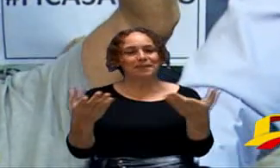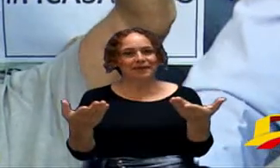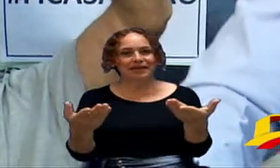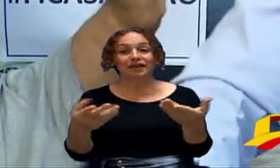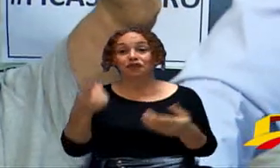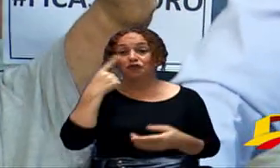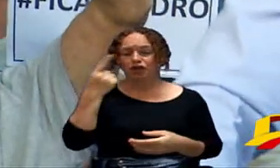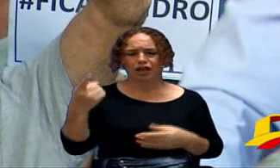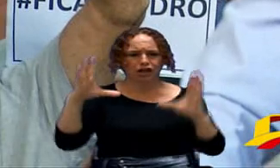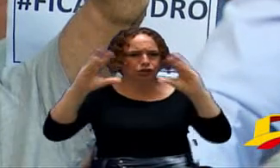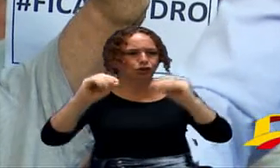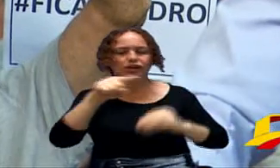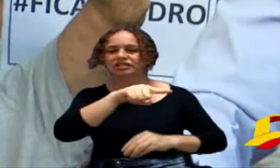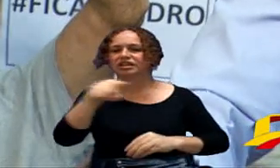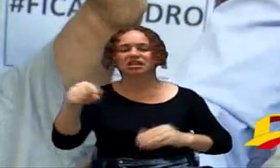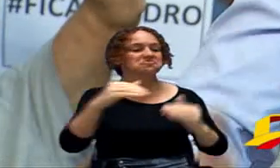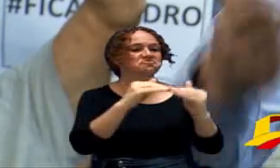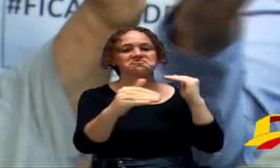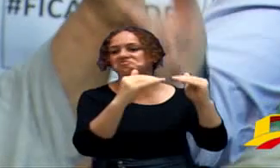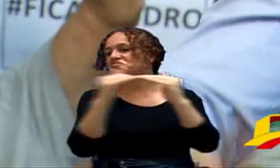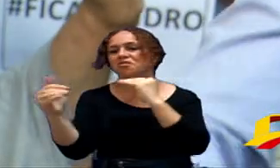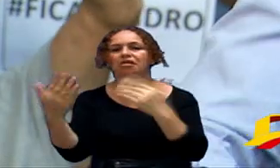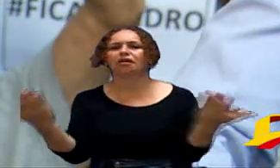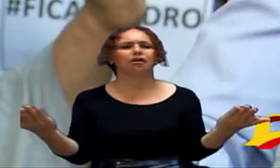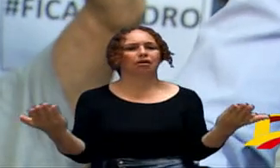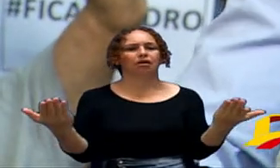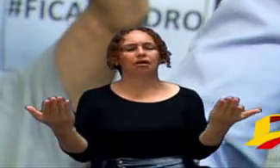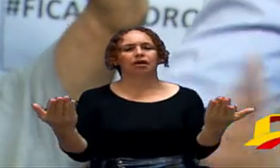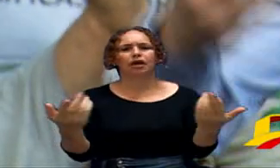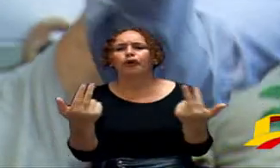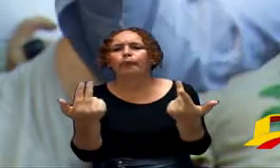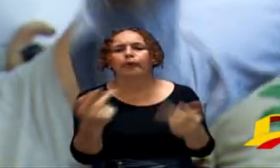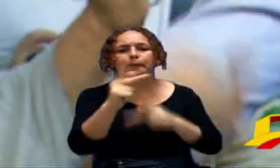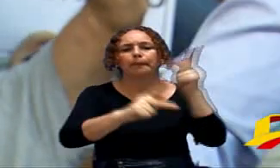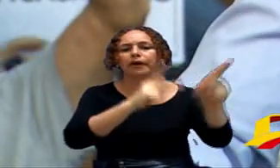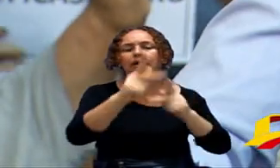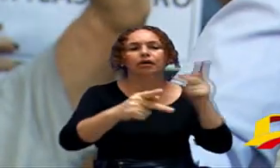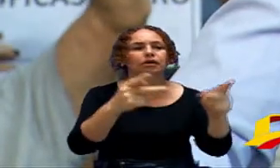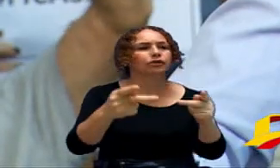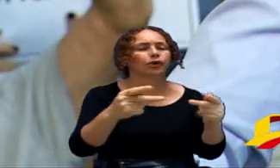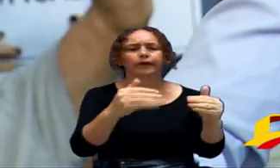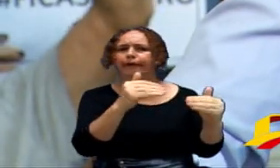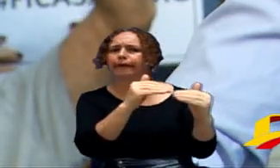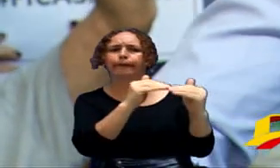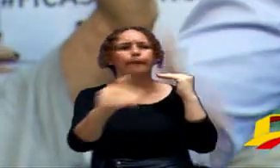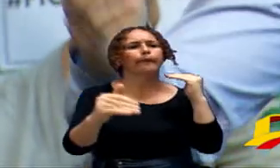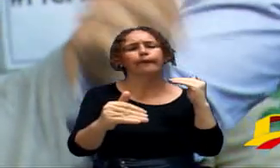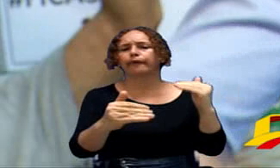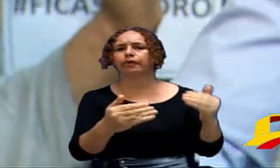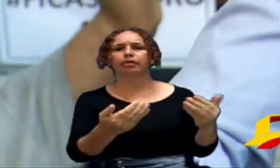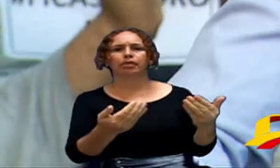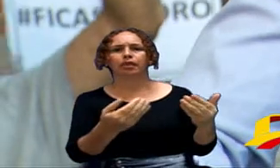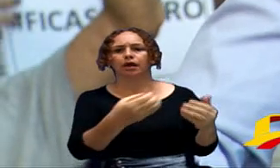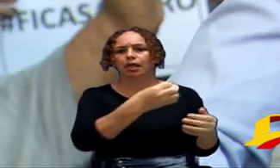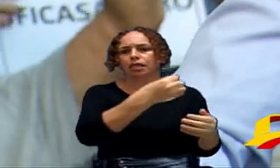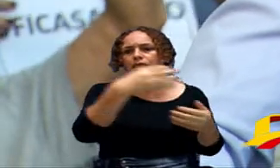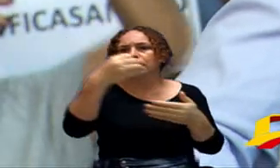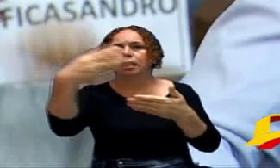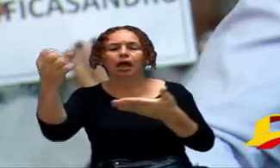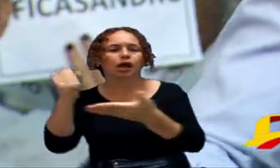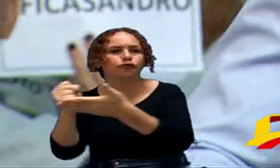incoerência. O mesmo pessoal que é contra o transporte aéreo de animais está querendo que o Sandro seja encaixotado e levado para outro